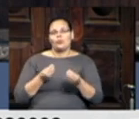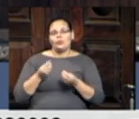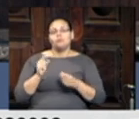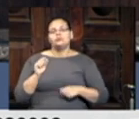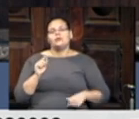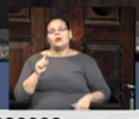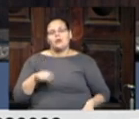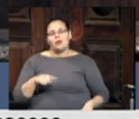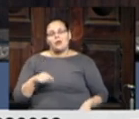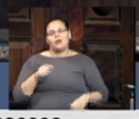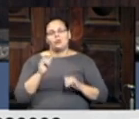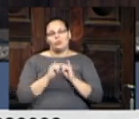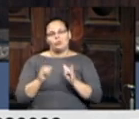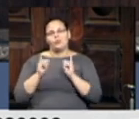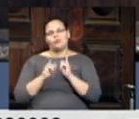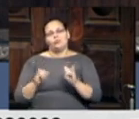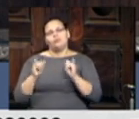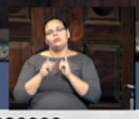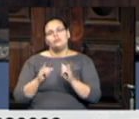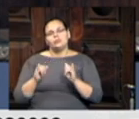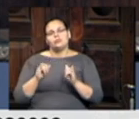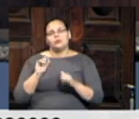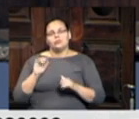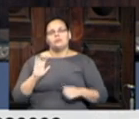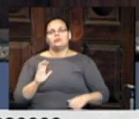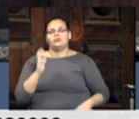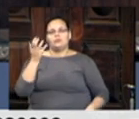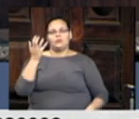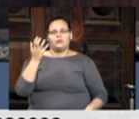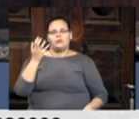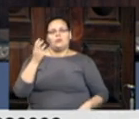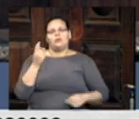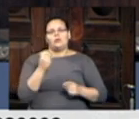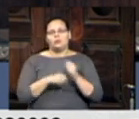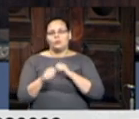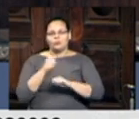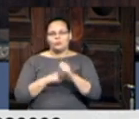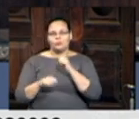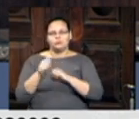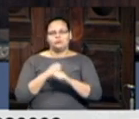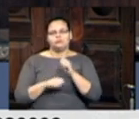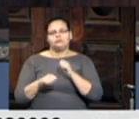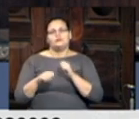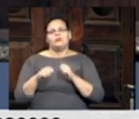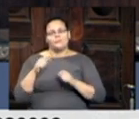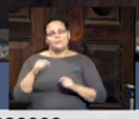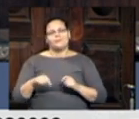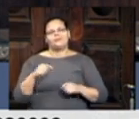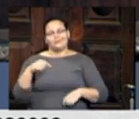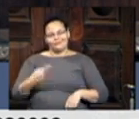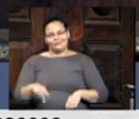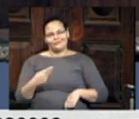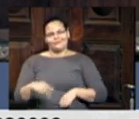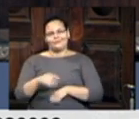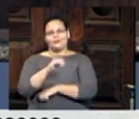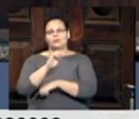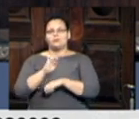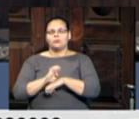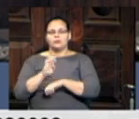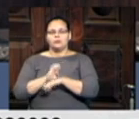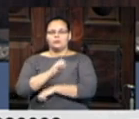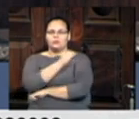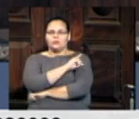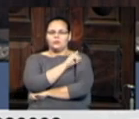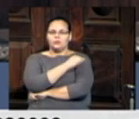inúmeras notícias relativas à situação econômica e financeira do Estado do Rio de Janeiro.